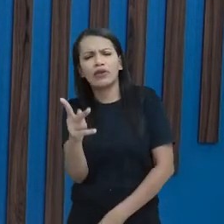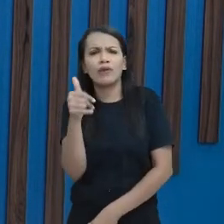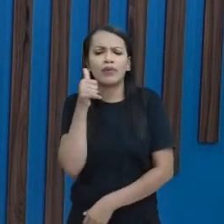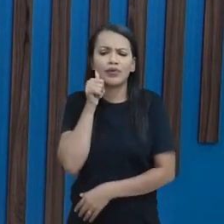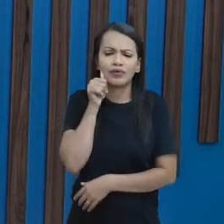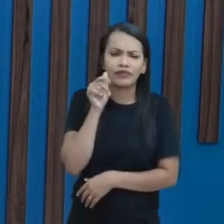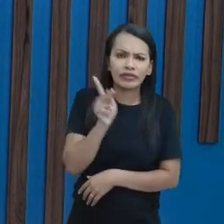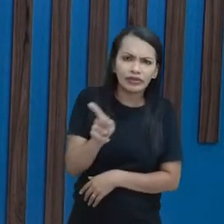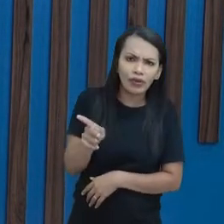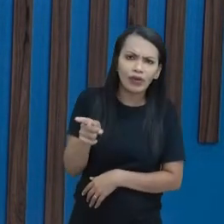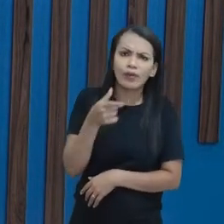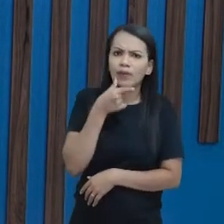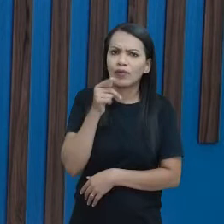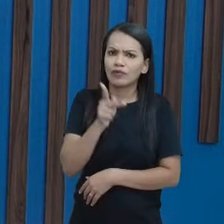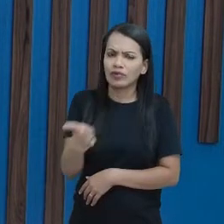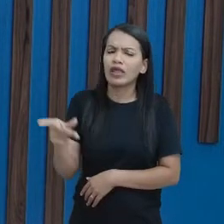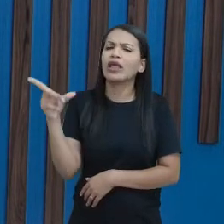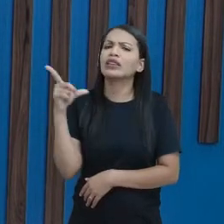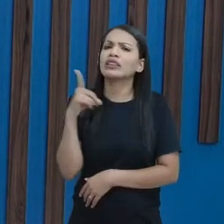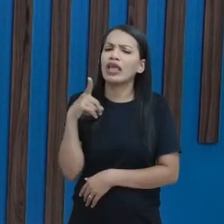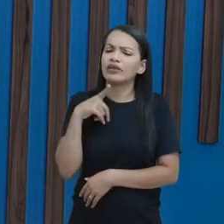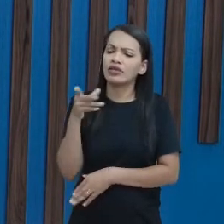professora vai conduzir, vai ter